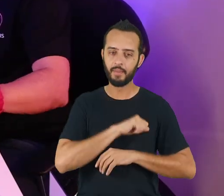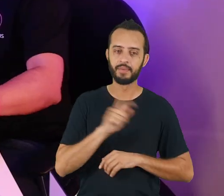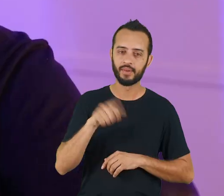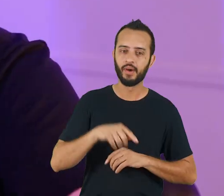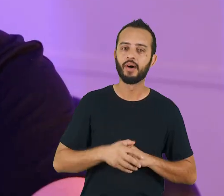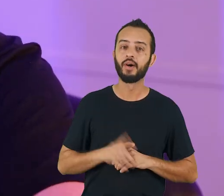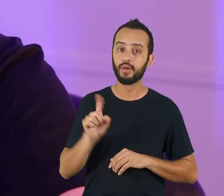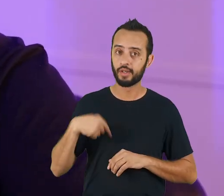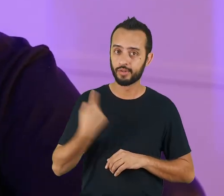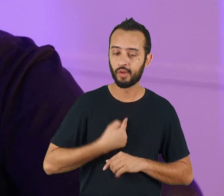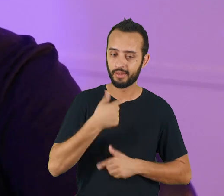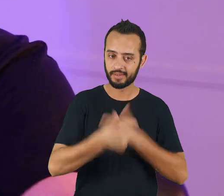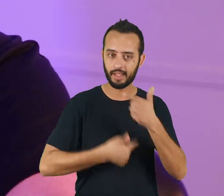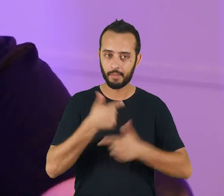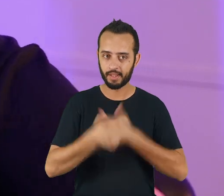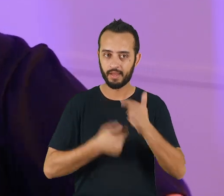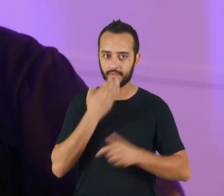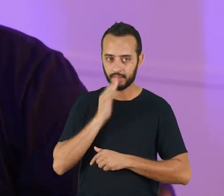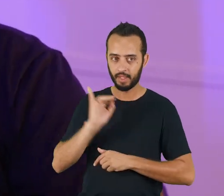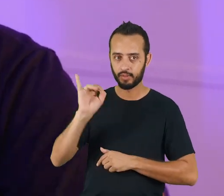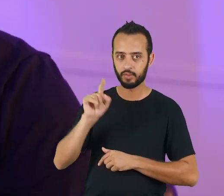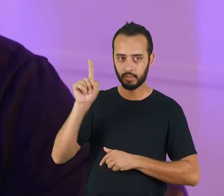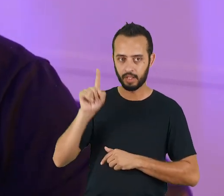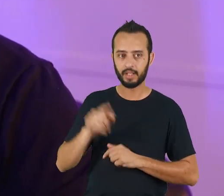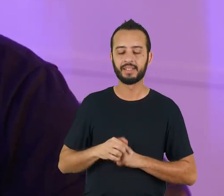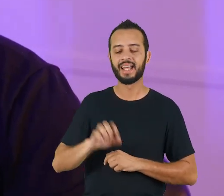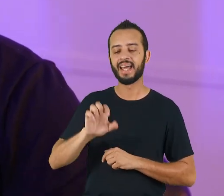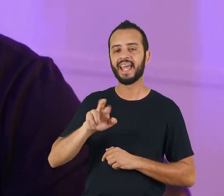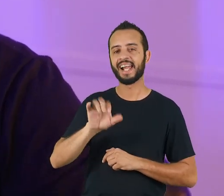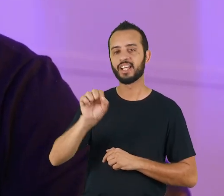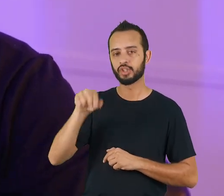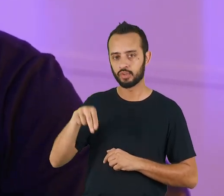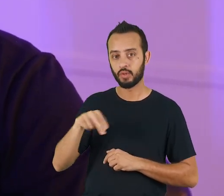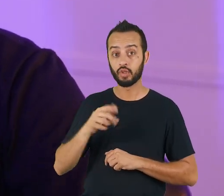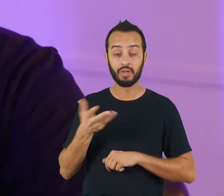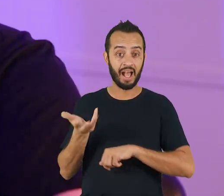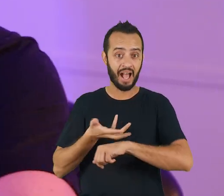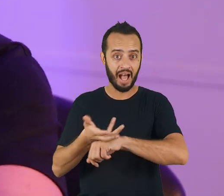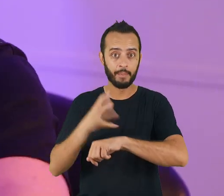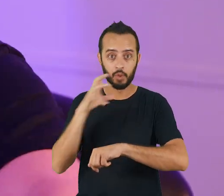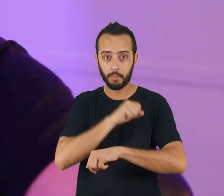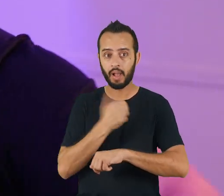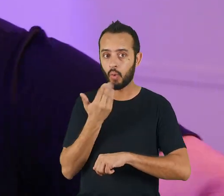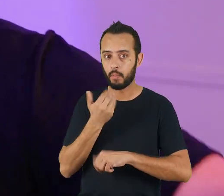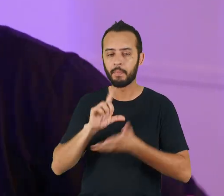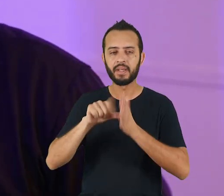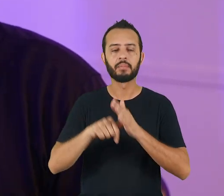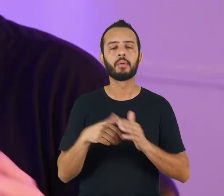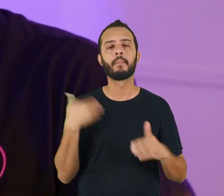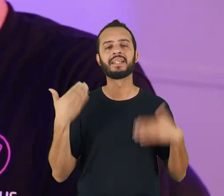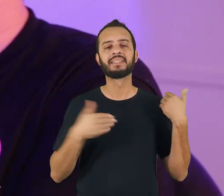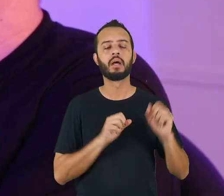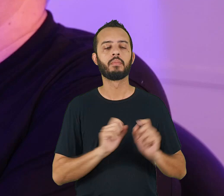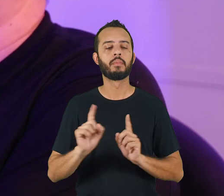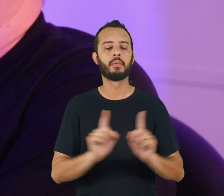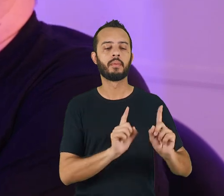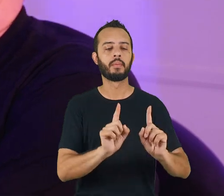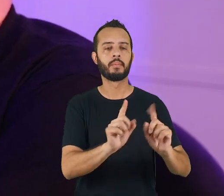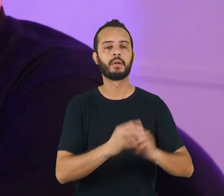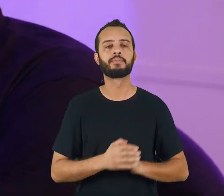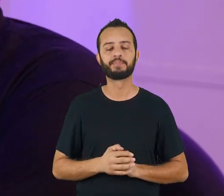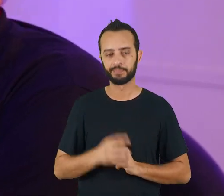pena a gente trabalhava em da tuuba lá no no centro Ericson E aí a gente corria para almoçar para dar uma volta meu você